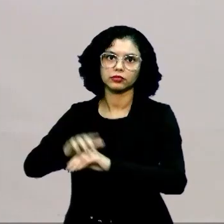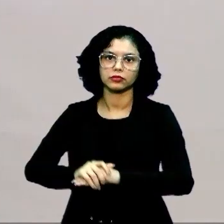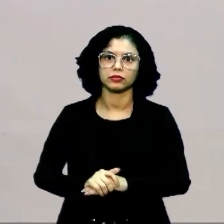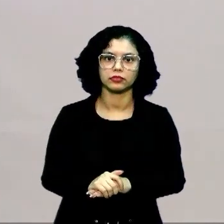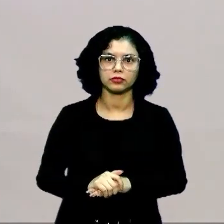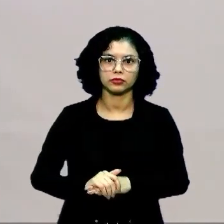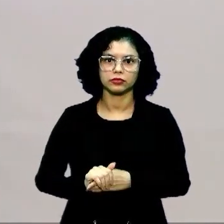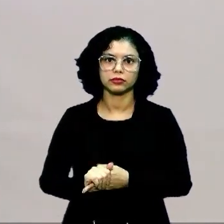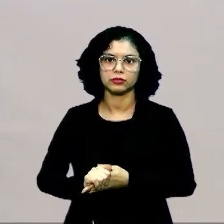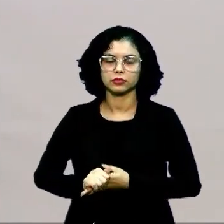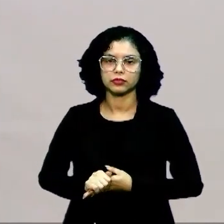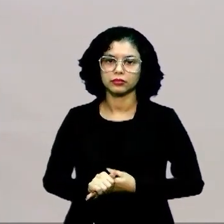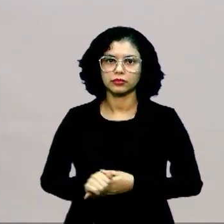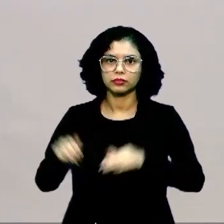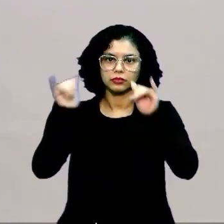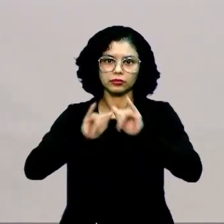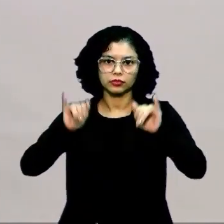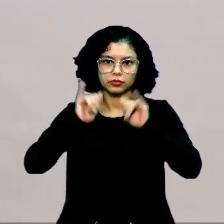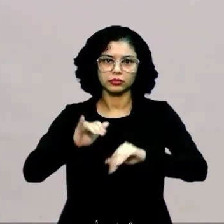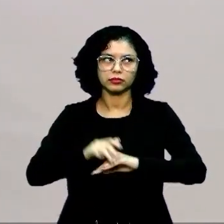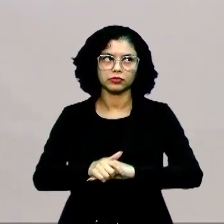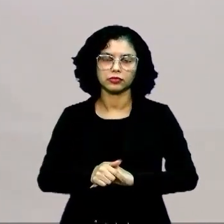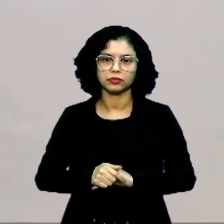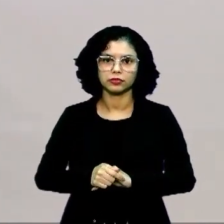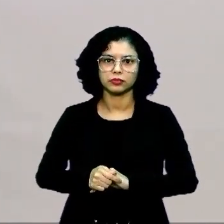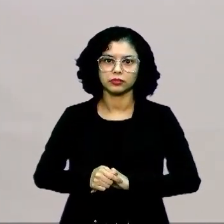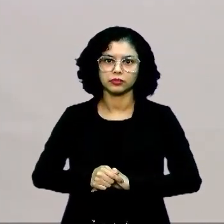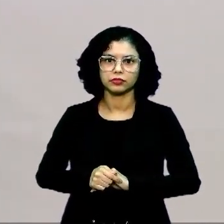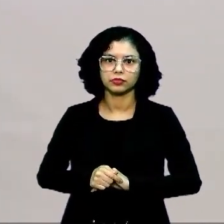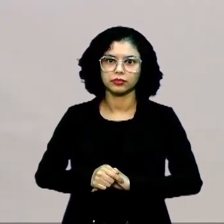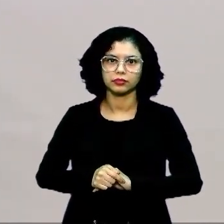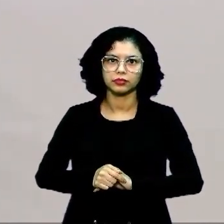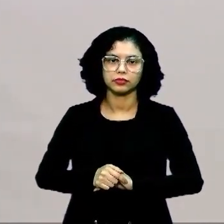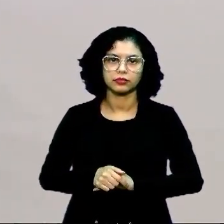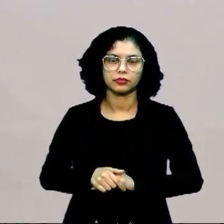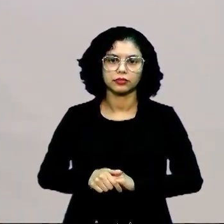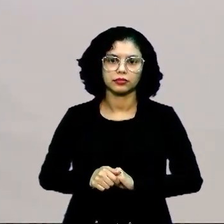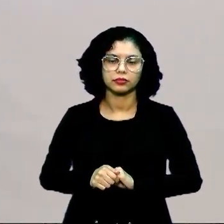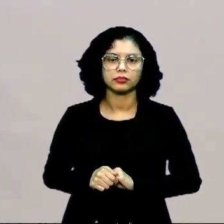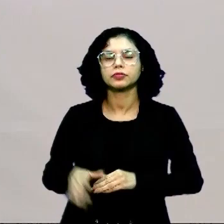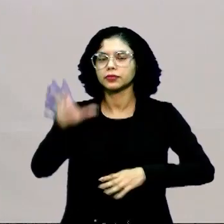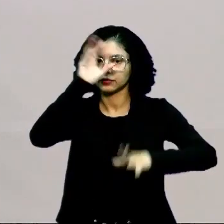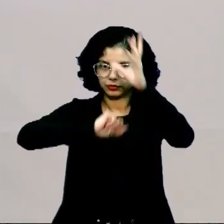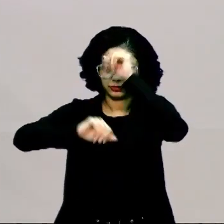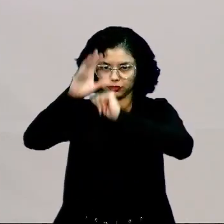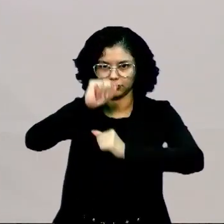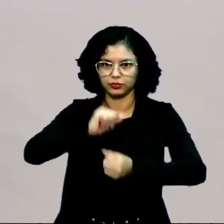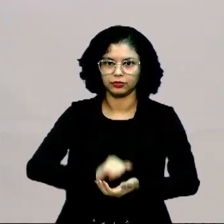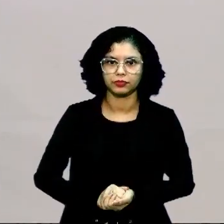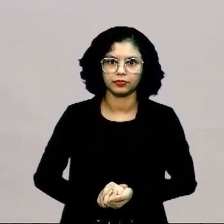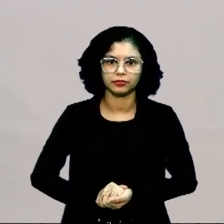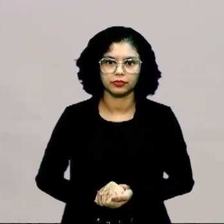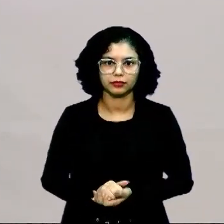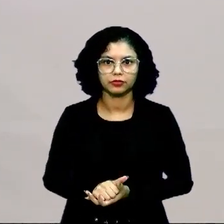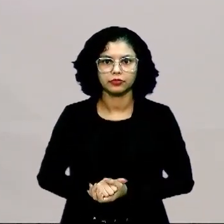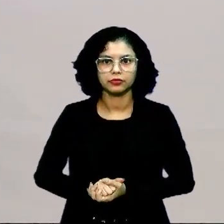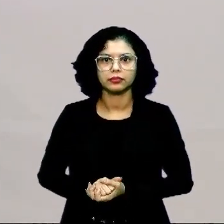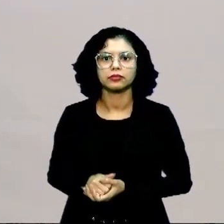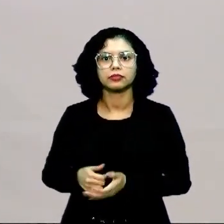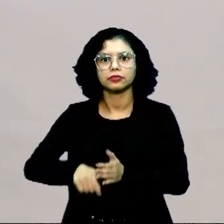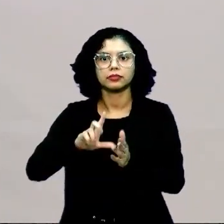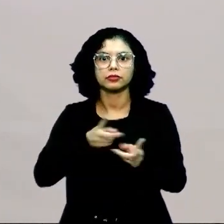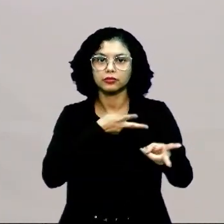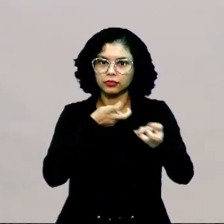nós temos algumas informações que são relevantes para o aprendizado de vocês. Mas antes